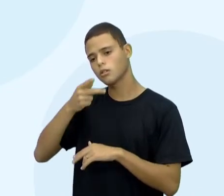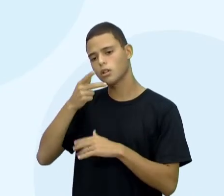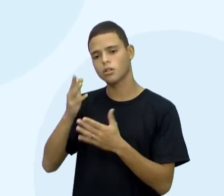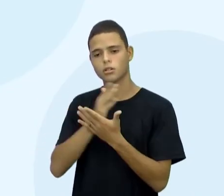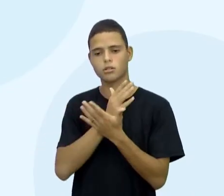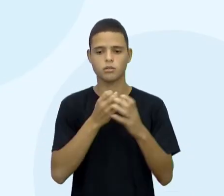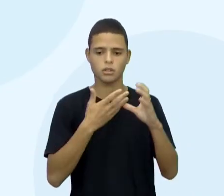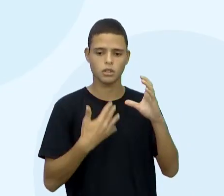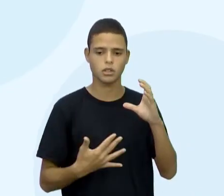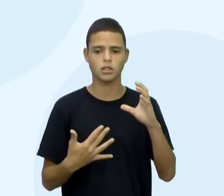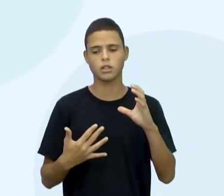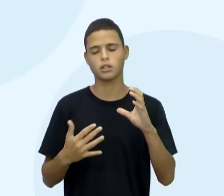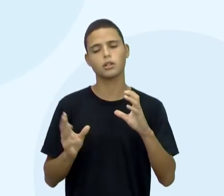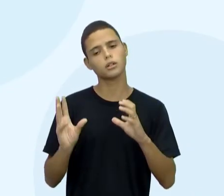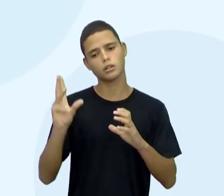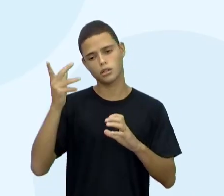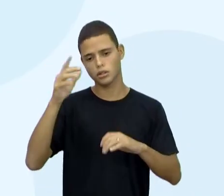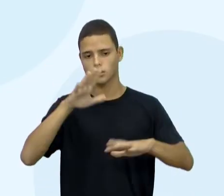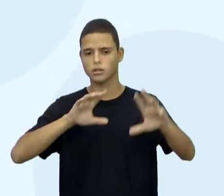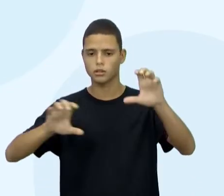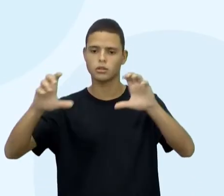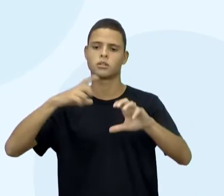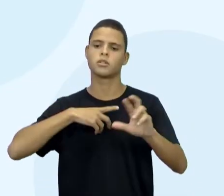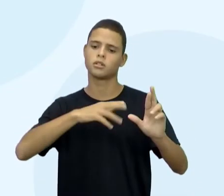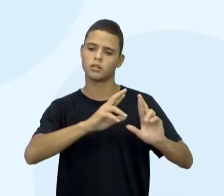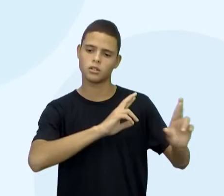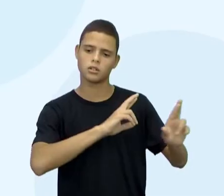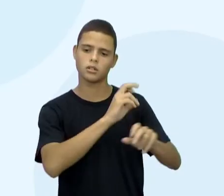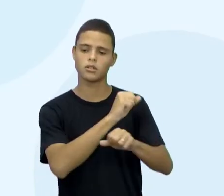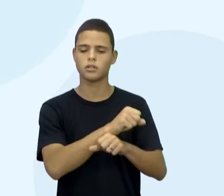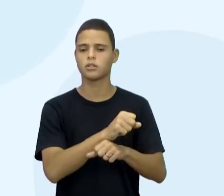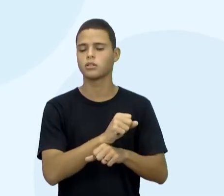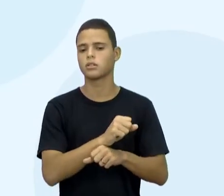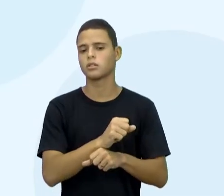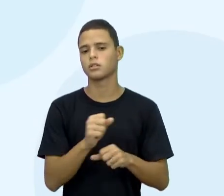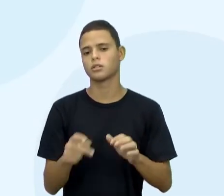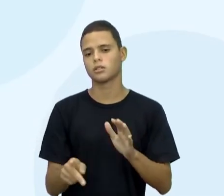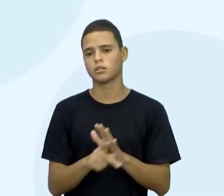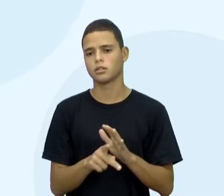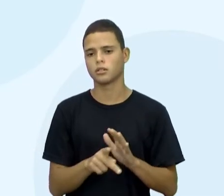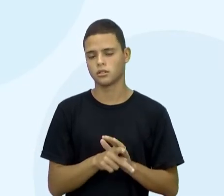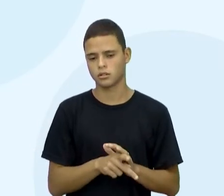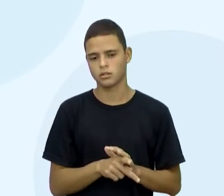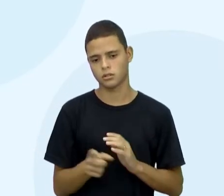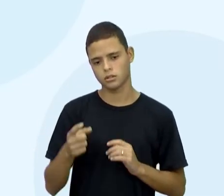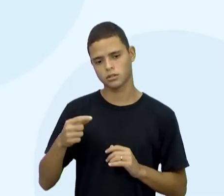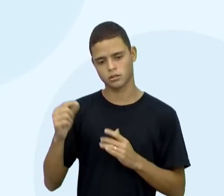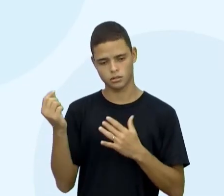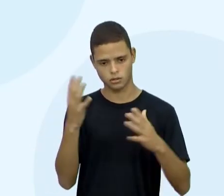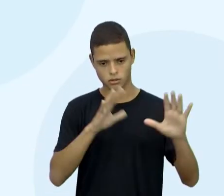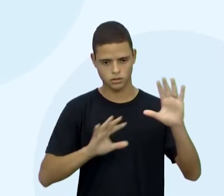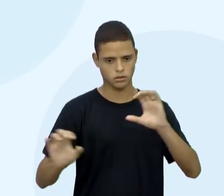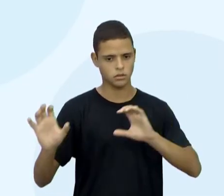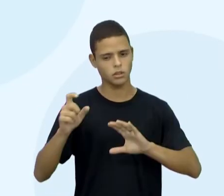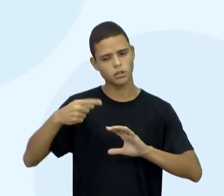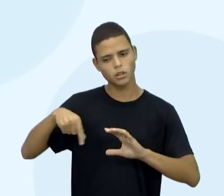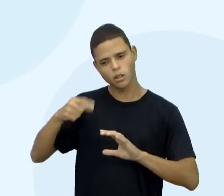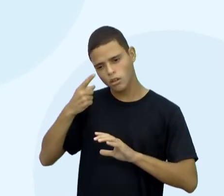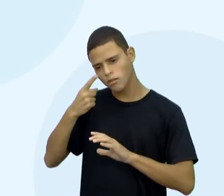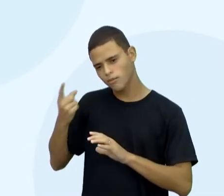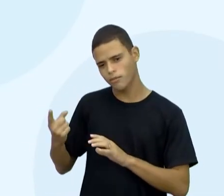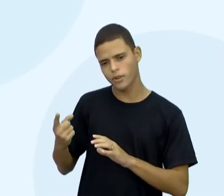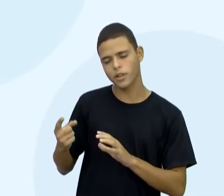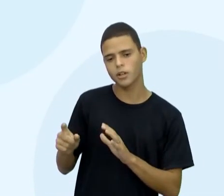e fatores climáticos. Tudo isso aí vai ter relação também, né, com o efeito aí para os climas, né? Mas a gente observa os